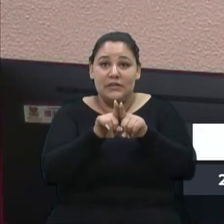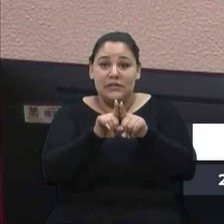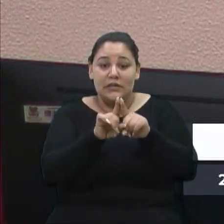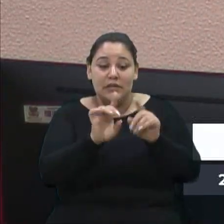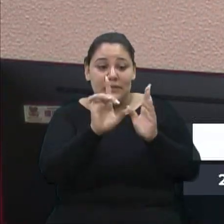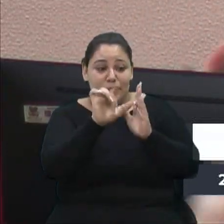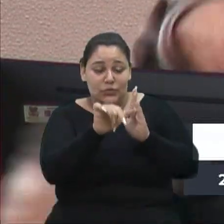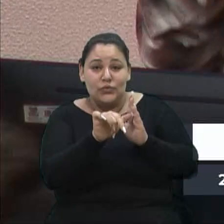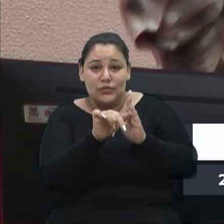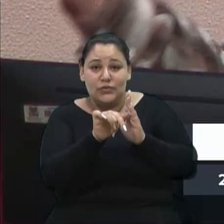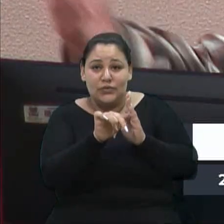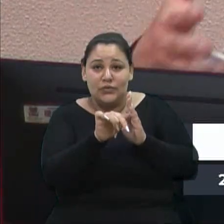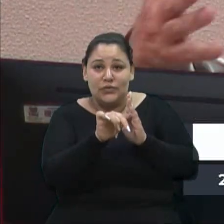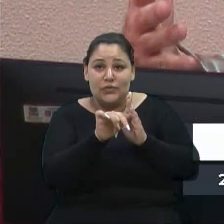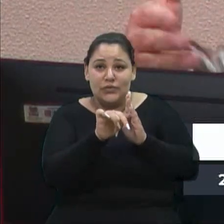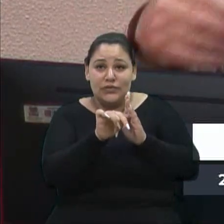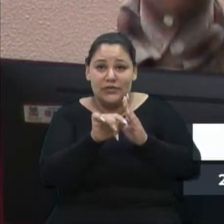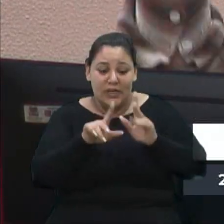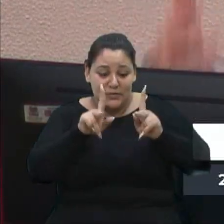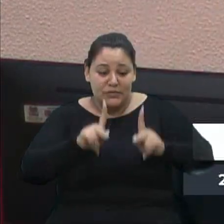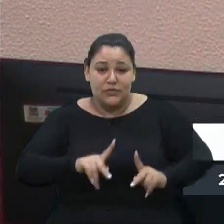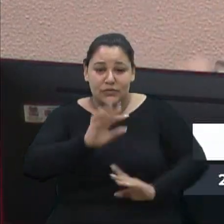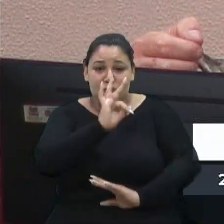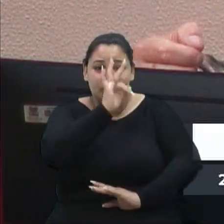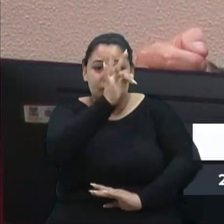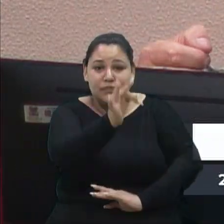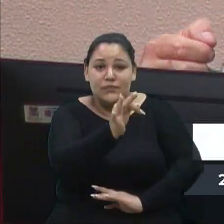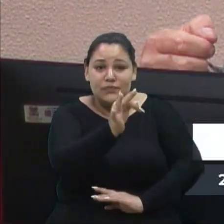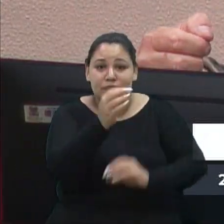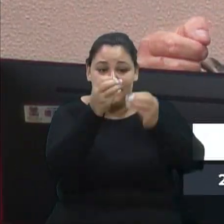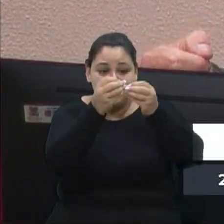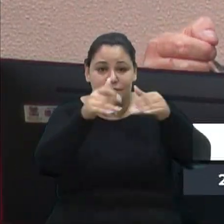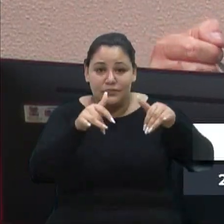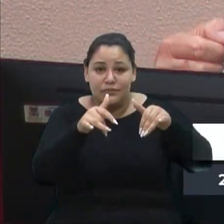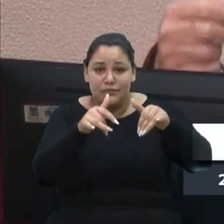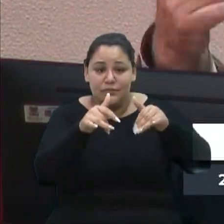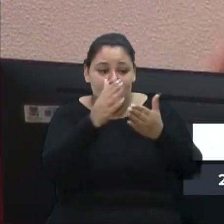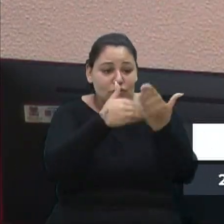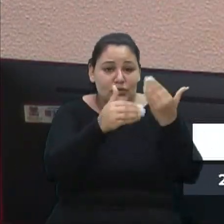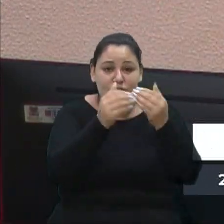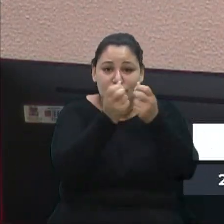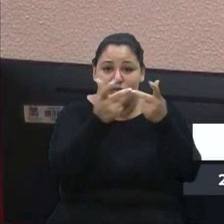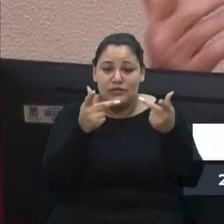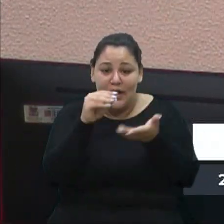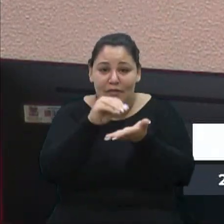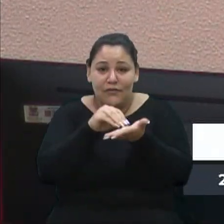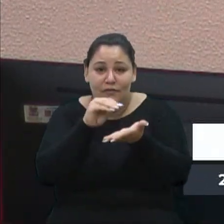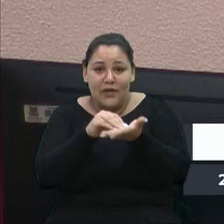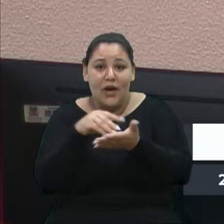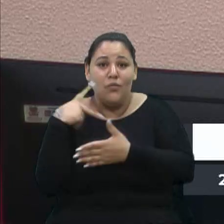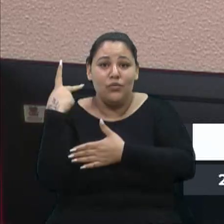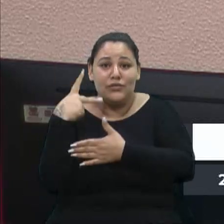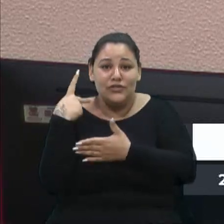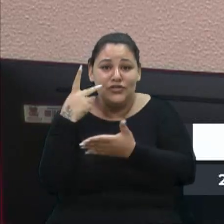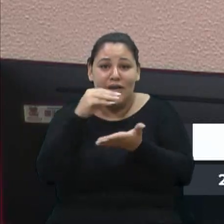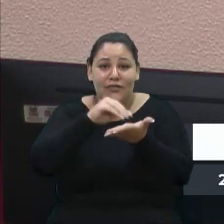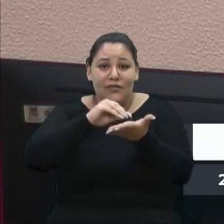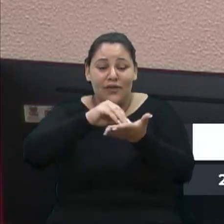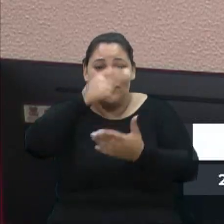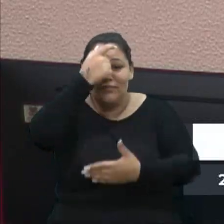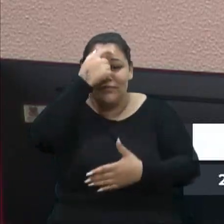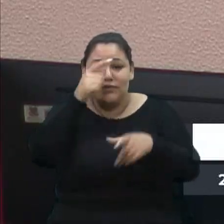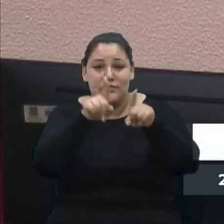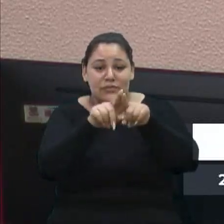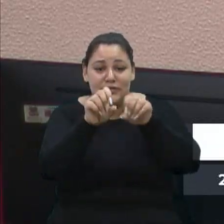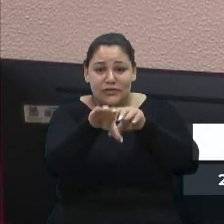diante de toda essa questão que envolve desmatamento, a falta de política, a falta de conscientização e de